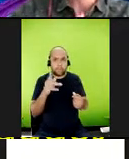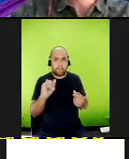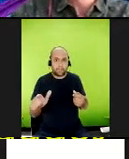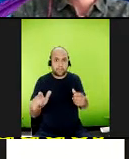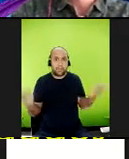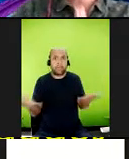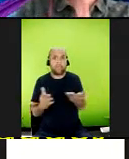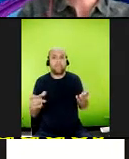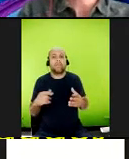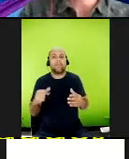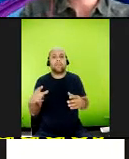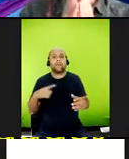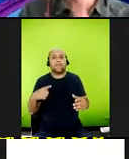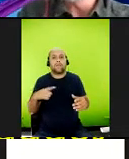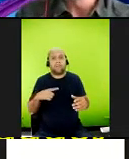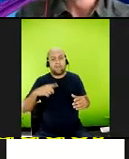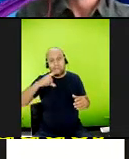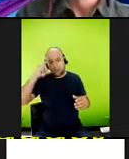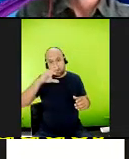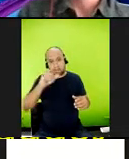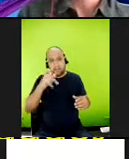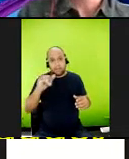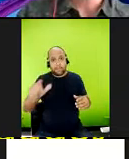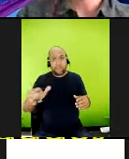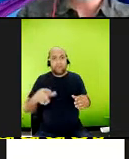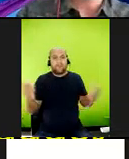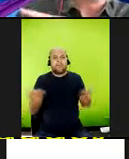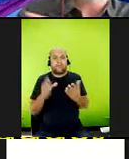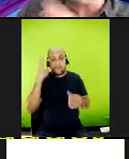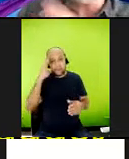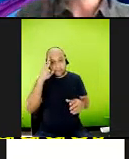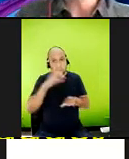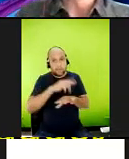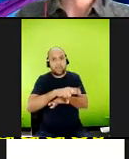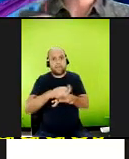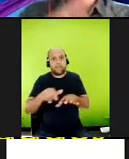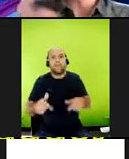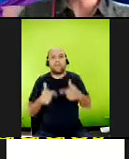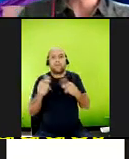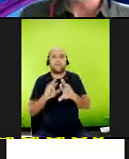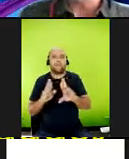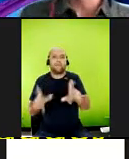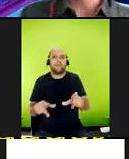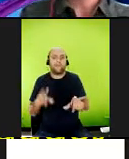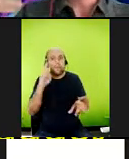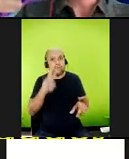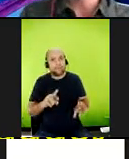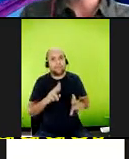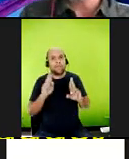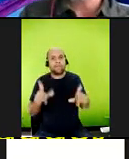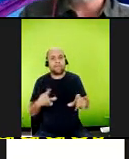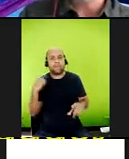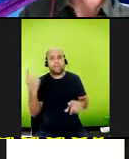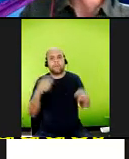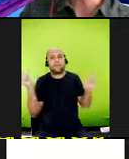grande onda né o capital hoje o que a adversidade o que faz toda a diferença um olhar diferente para que você